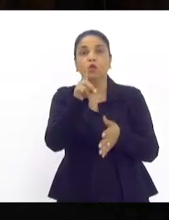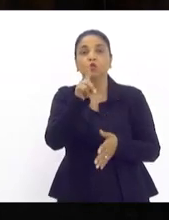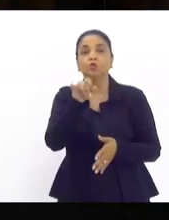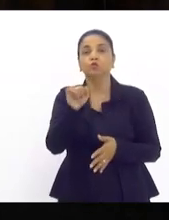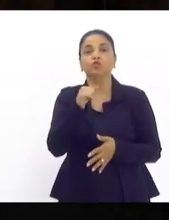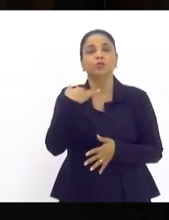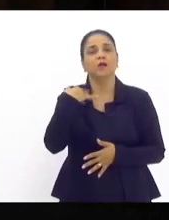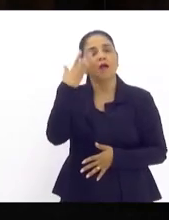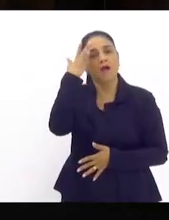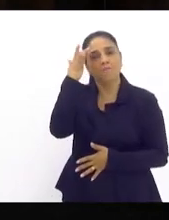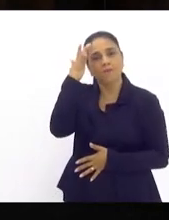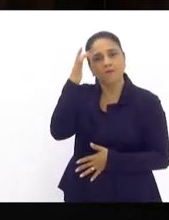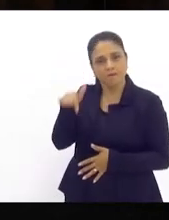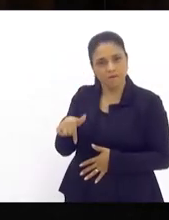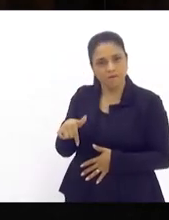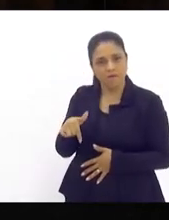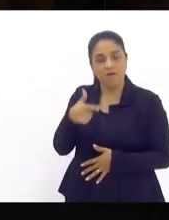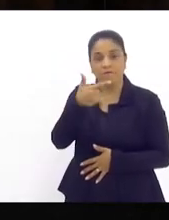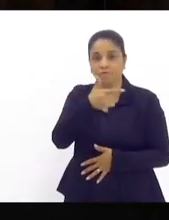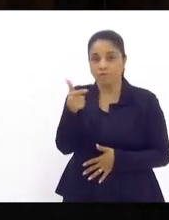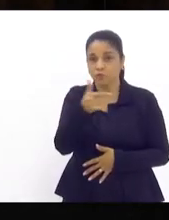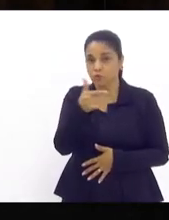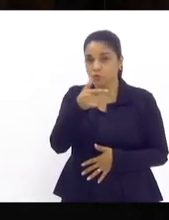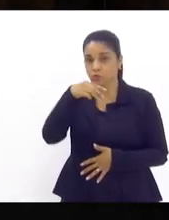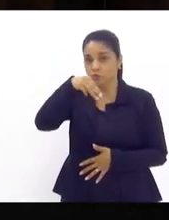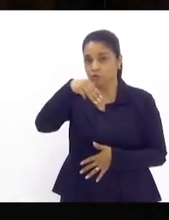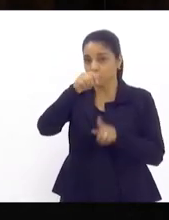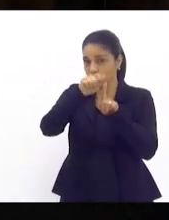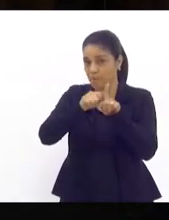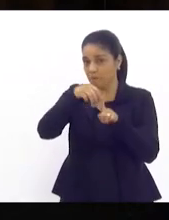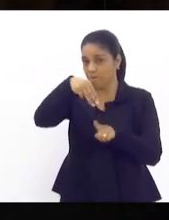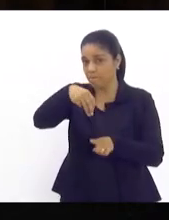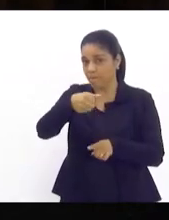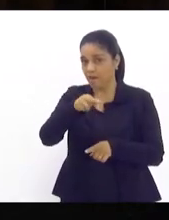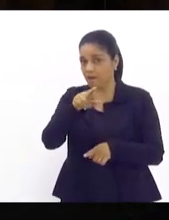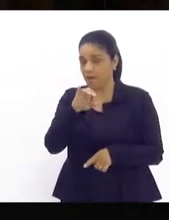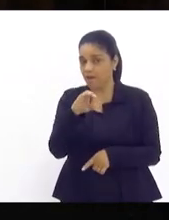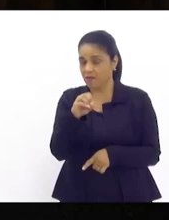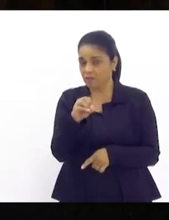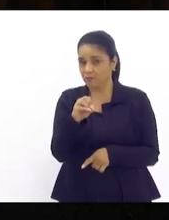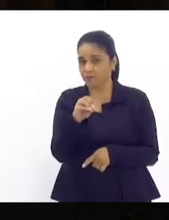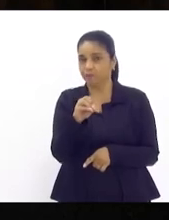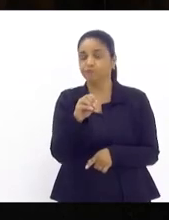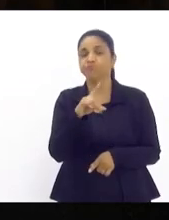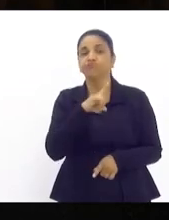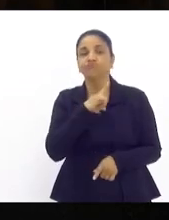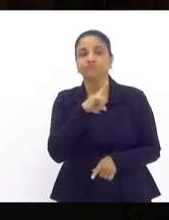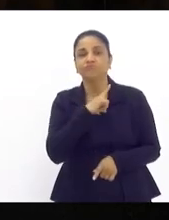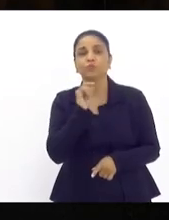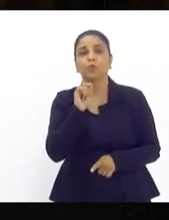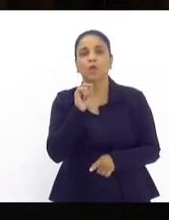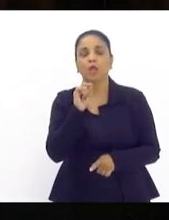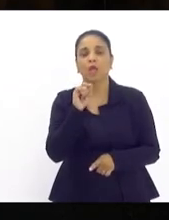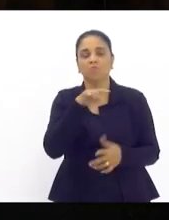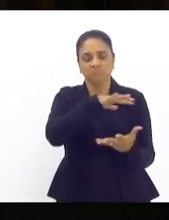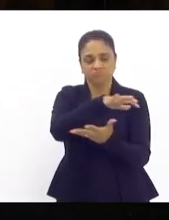amanhã, dia 22 de março, onde teremos uma